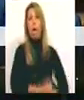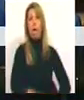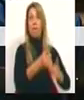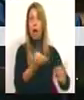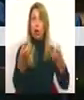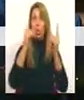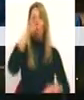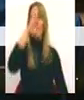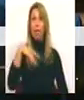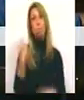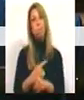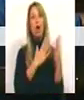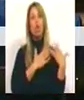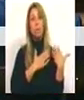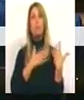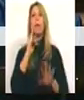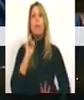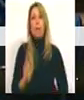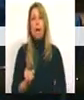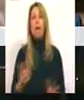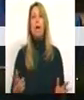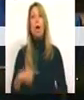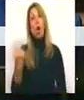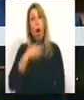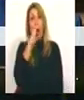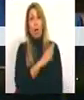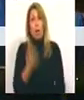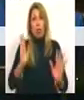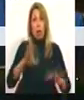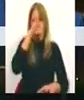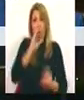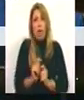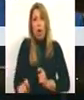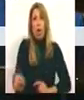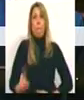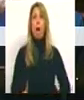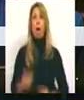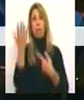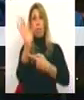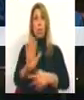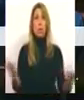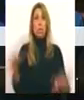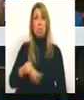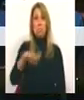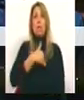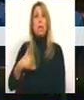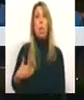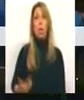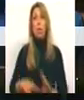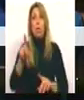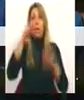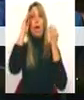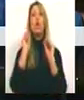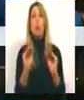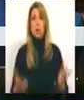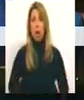mesma responsabilidade. Nós já estamos habituados que o Governo não paga. E exemplo disso é o caso dos milhões da saúde, dos milhões da educação, que o